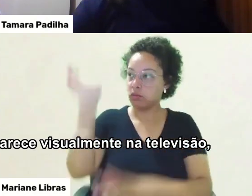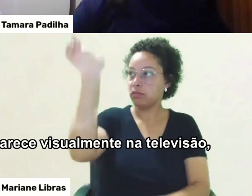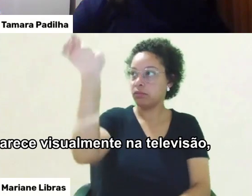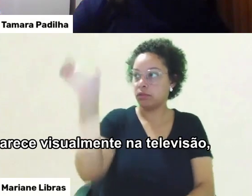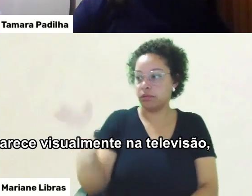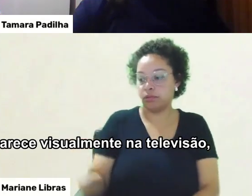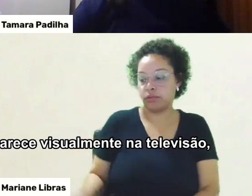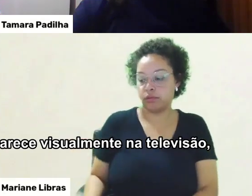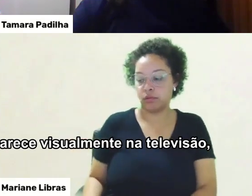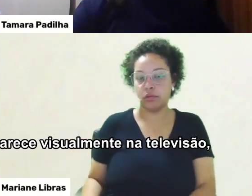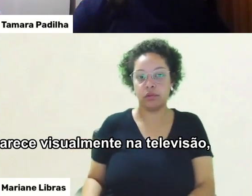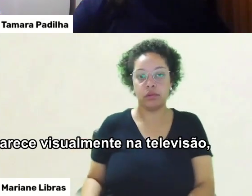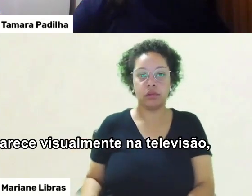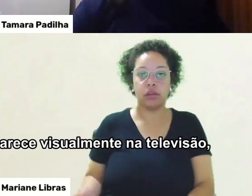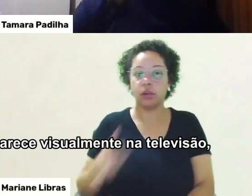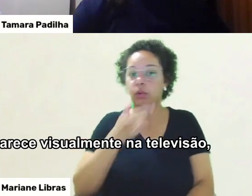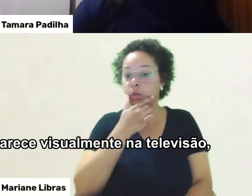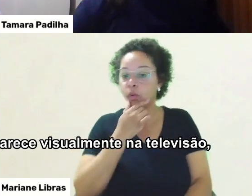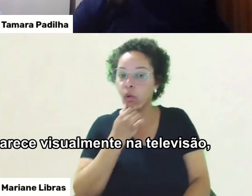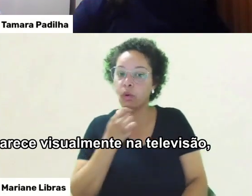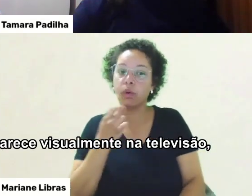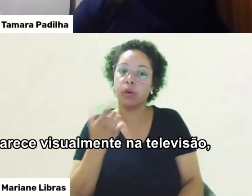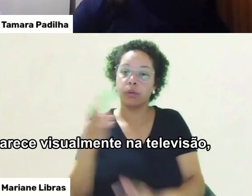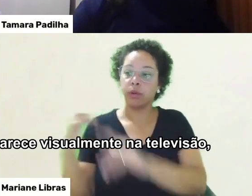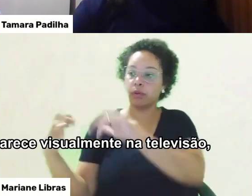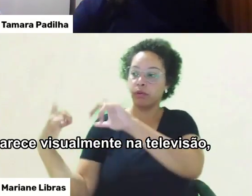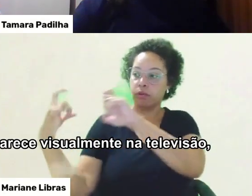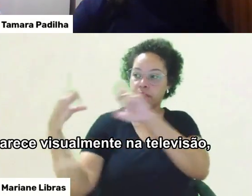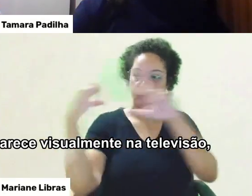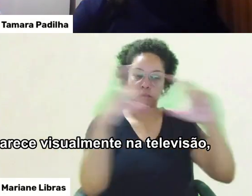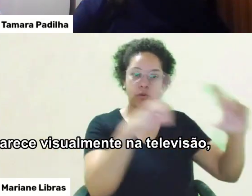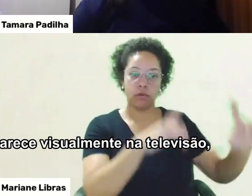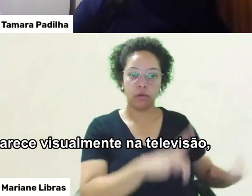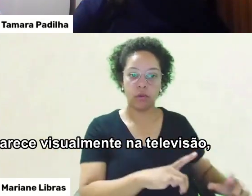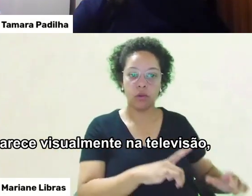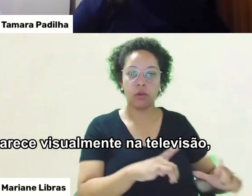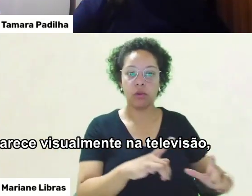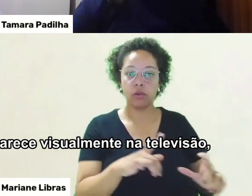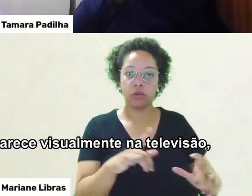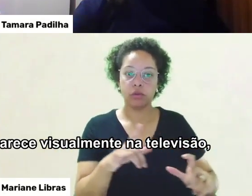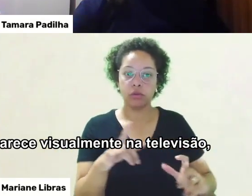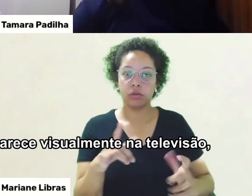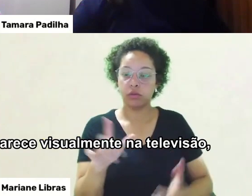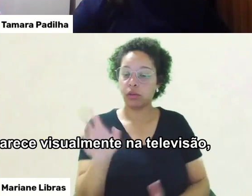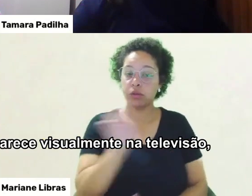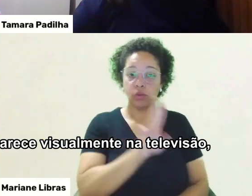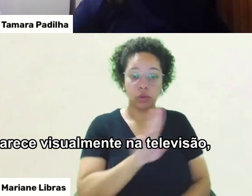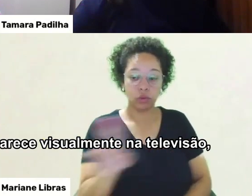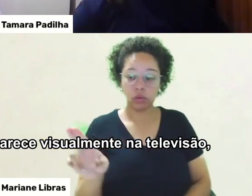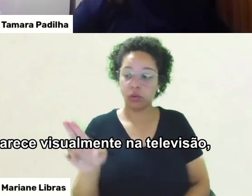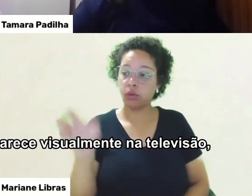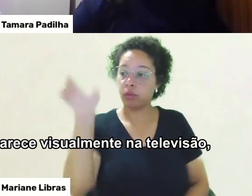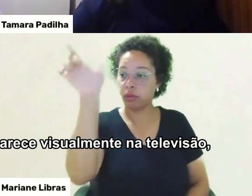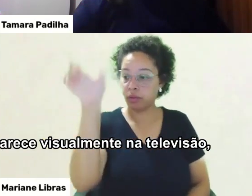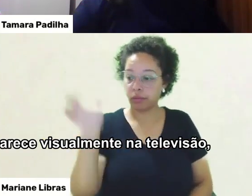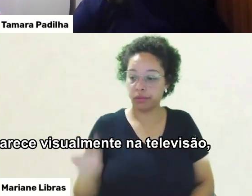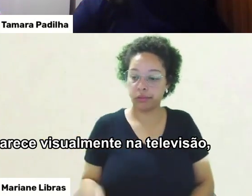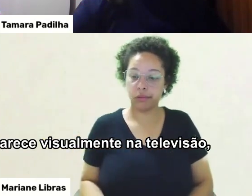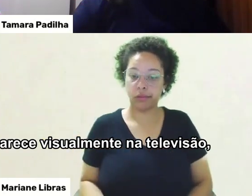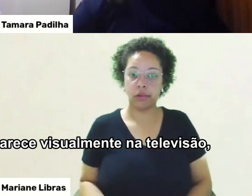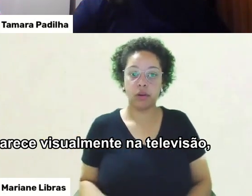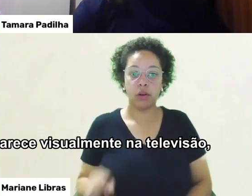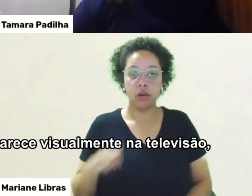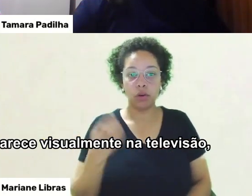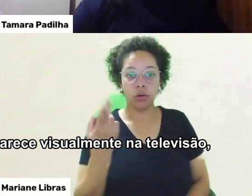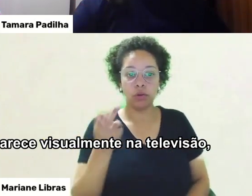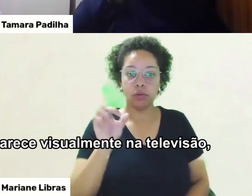de fotos. E aí o que seria descrito seria o nome dele e falando que ele está numa sessão de fotos. Ou poderia ser realmente do personagem